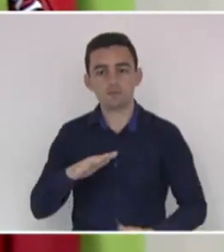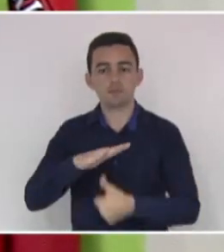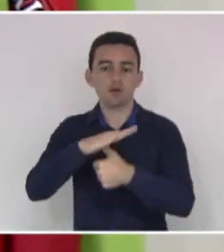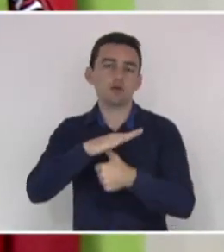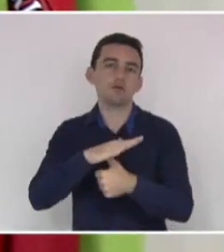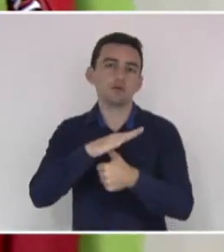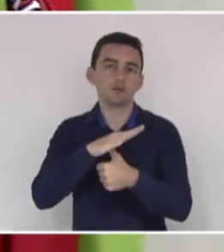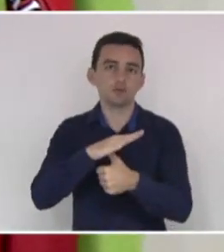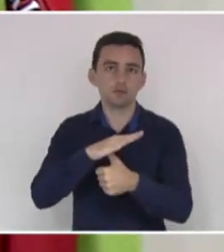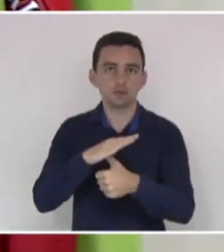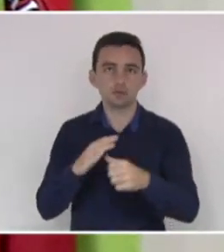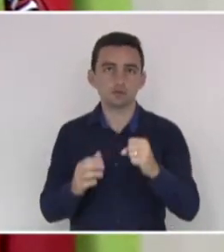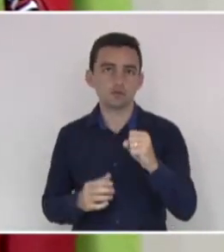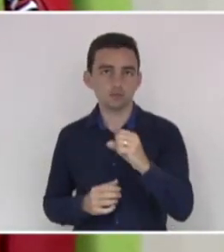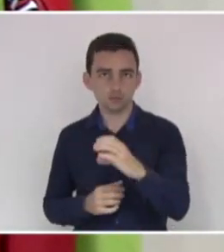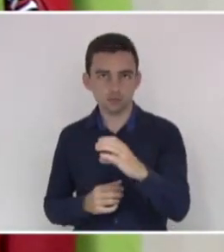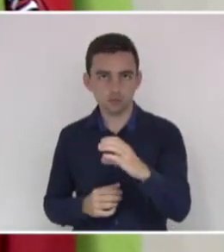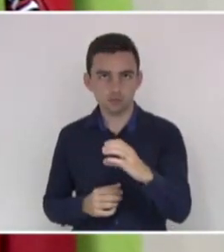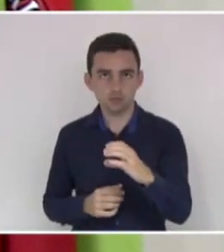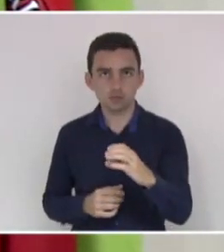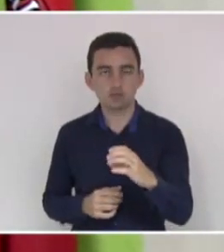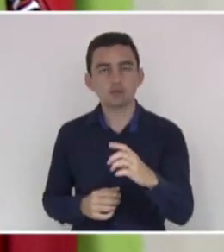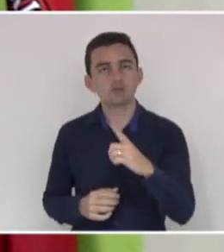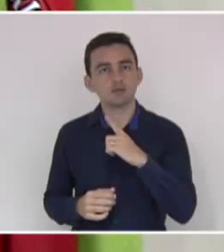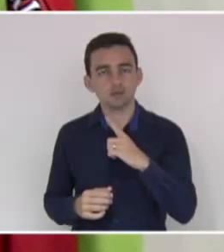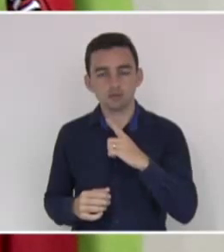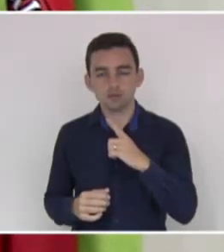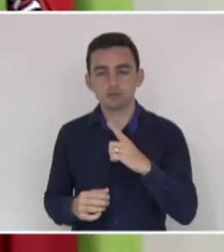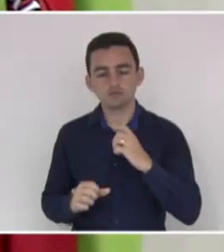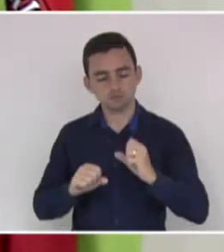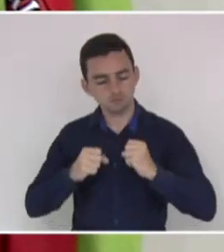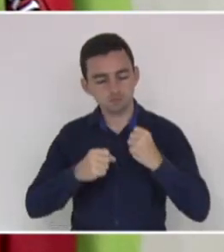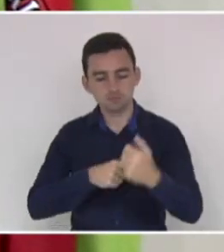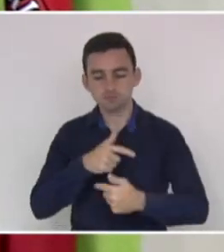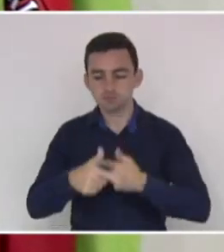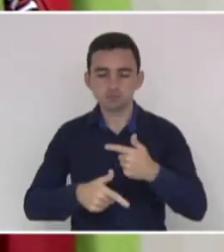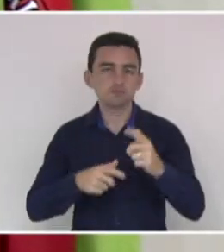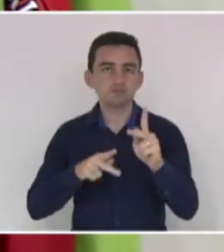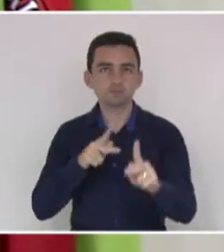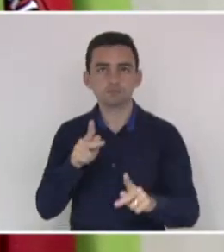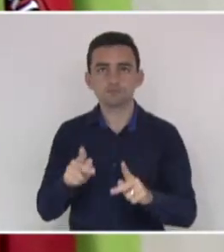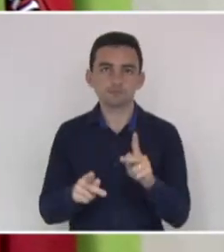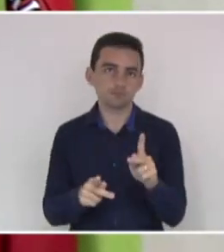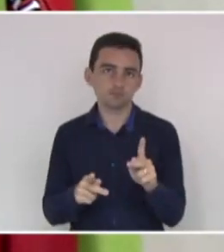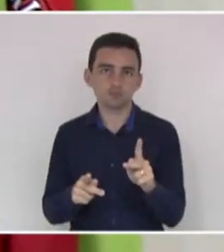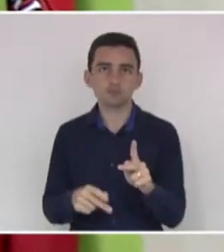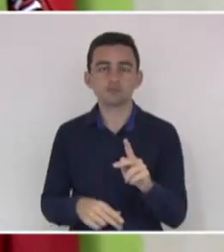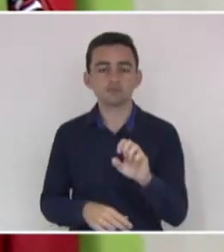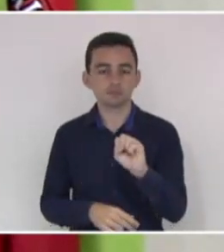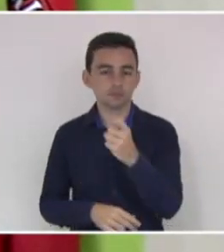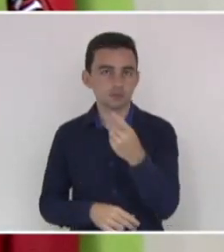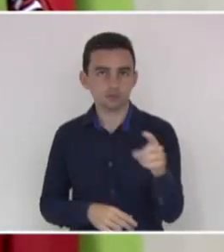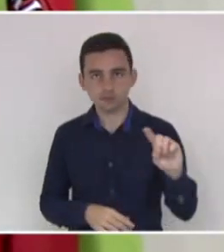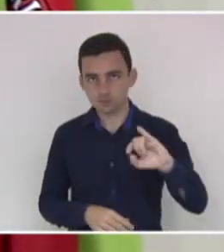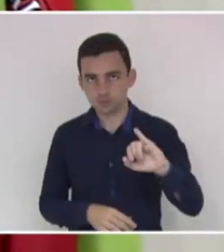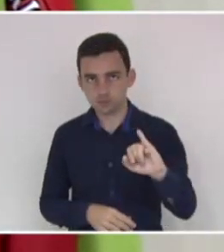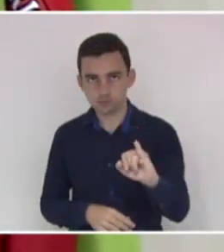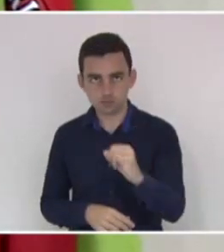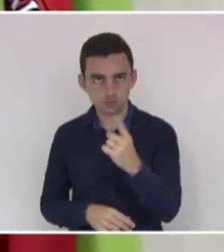divisa, uma população muito dedicada ao trabalho, e que São João Batista tem